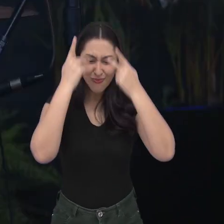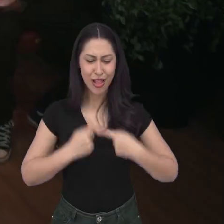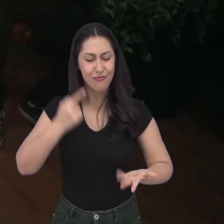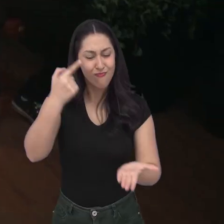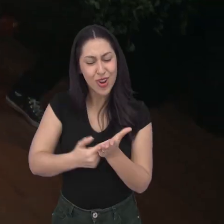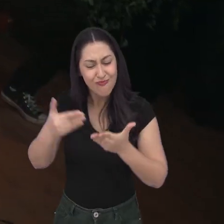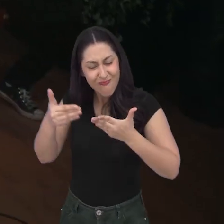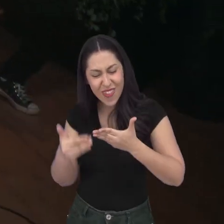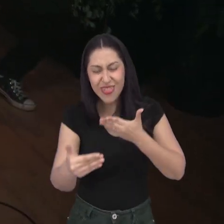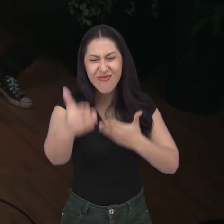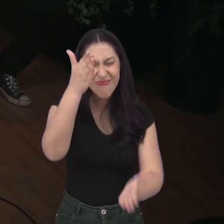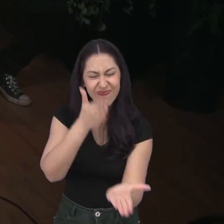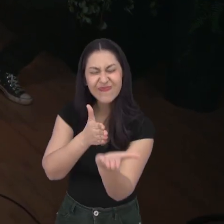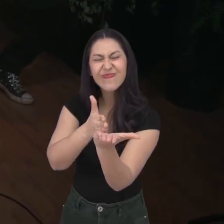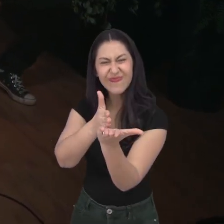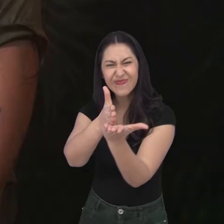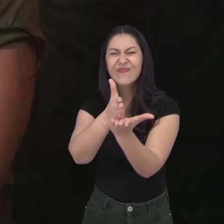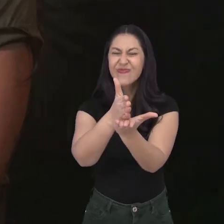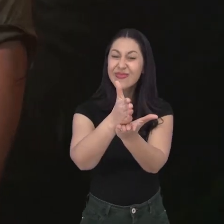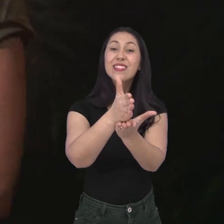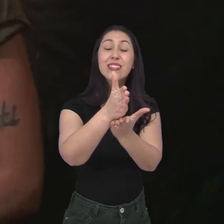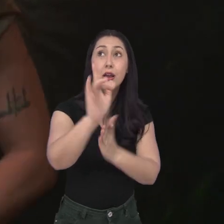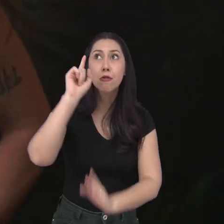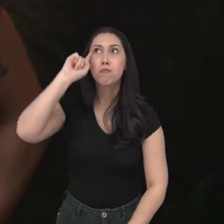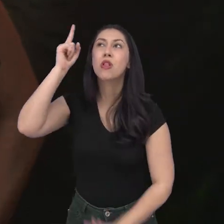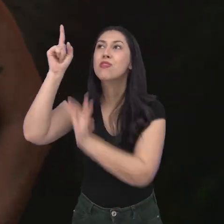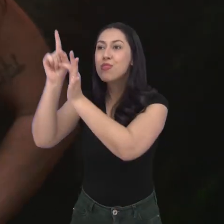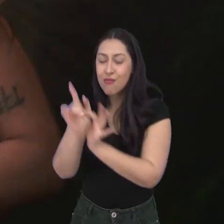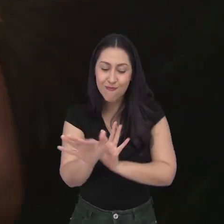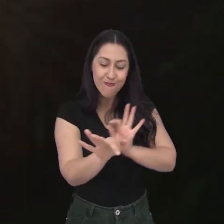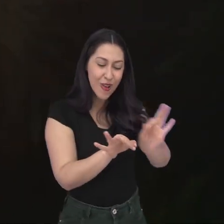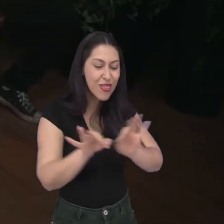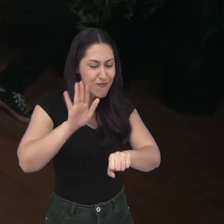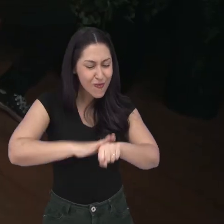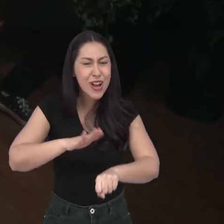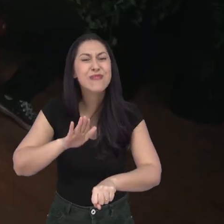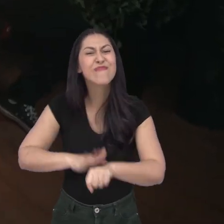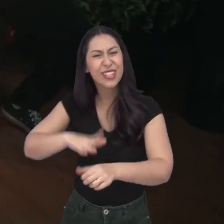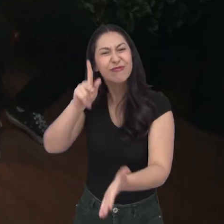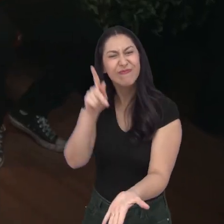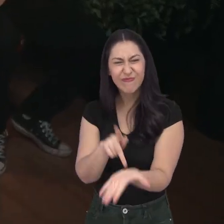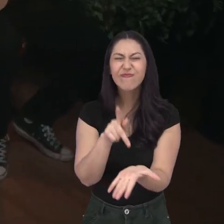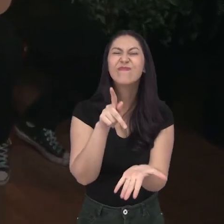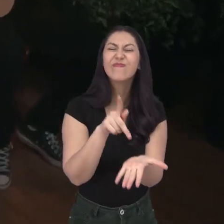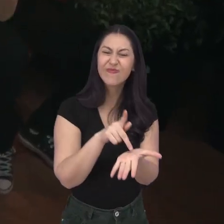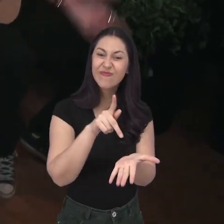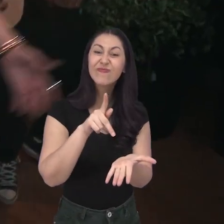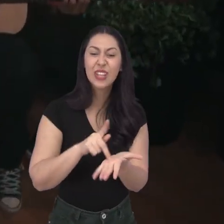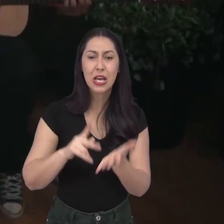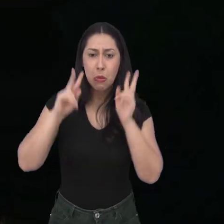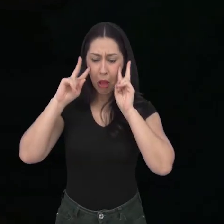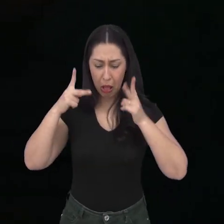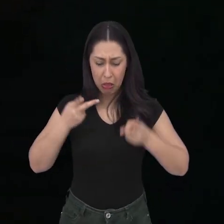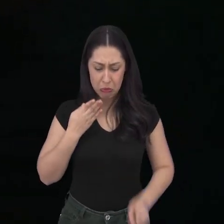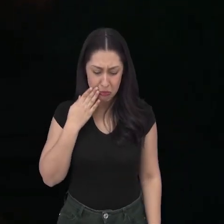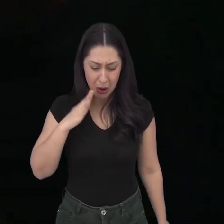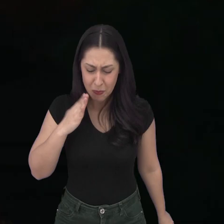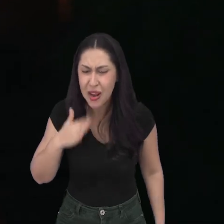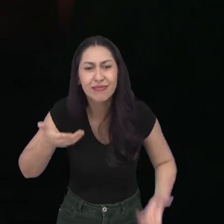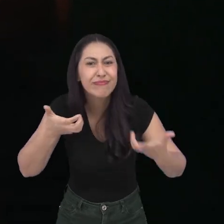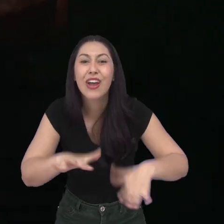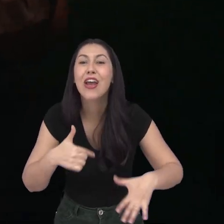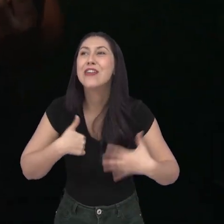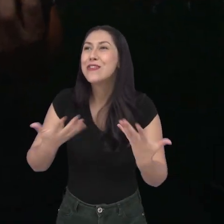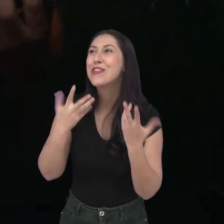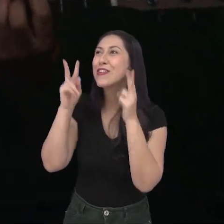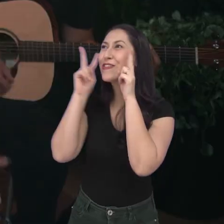comigo, daqui por diante não posso falhar. Ideias que agora são planos, vou executando ao invés de falar. Promessas de João não me faço, prefiro